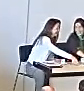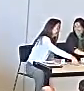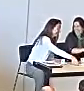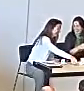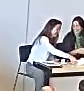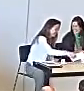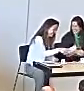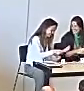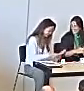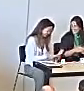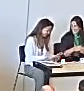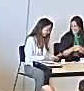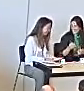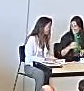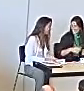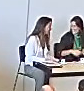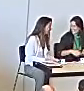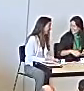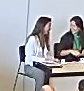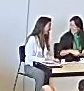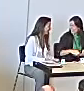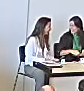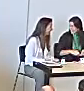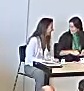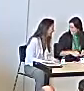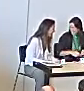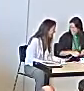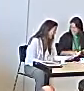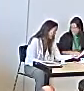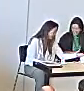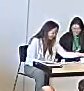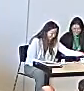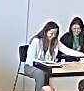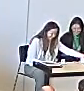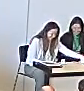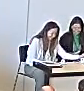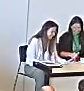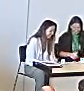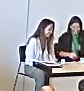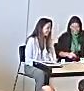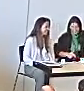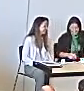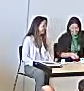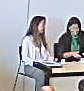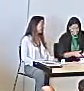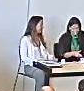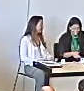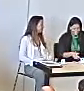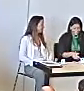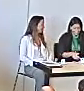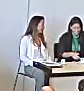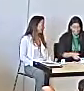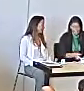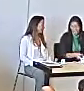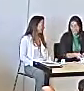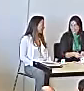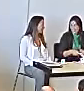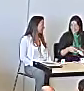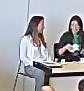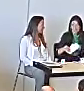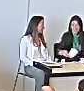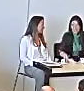Maurício, eu agradeço pela oportunidade, tá, de estar aqui presente. Nós viemos aqui sobre a questão da discussão do passe